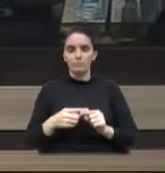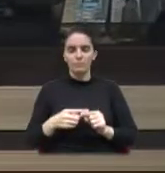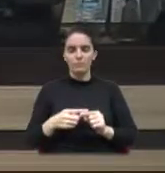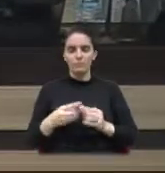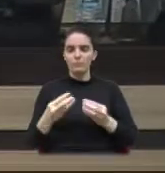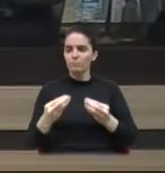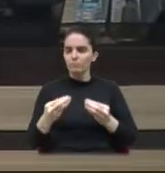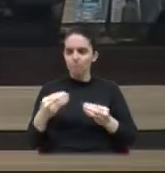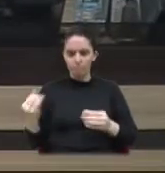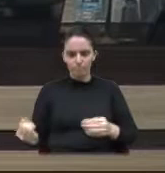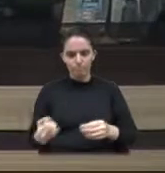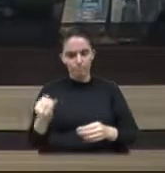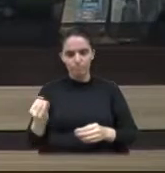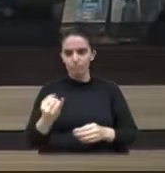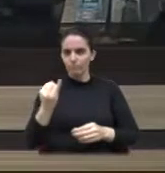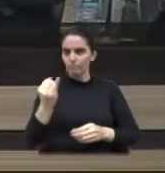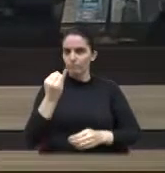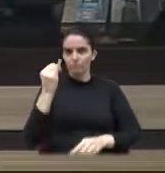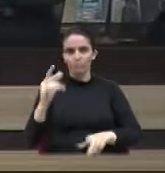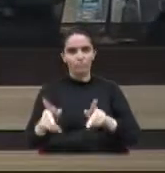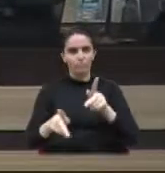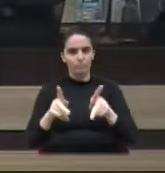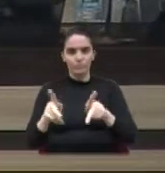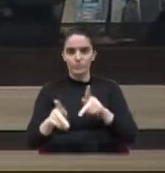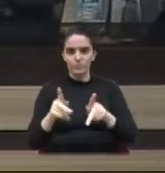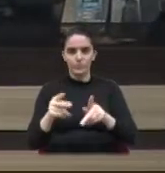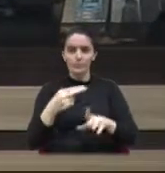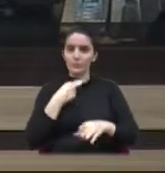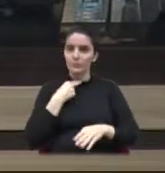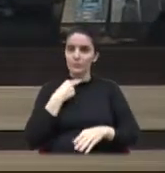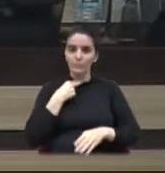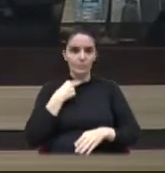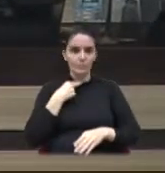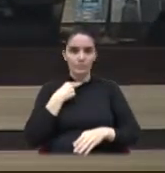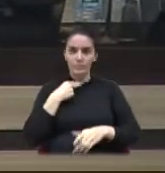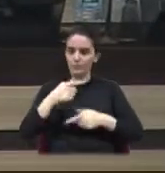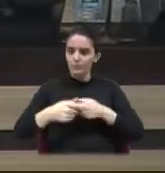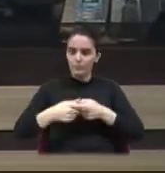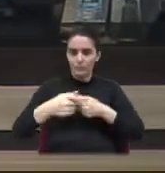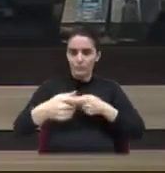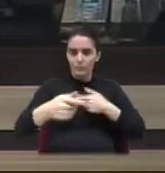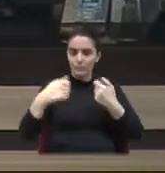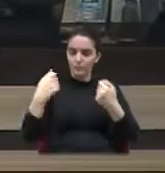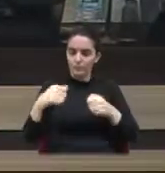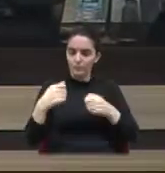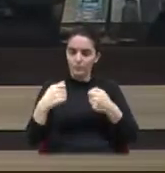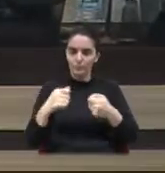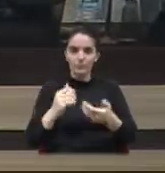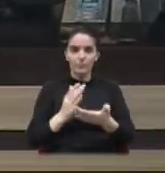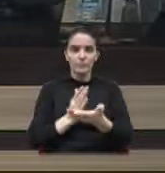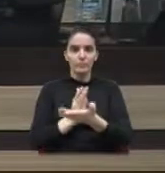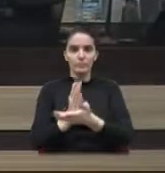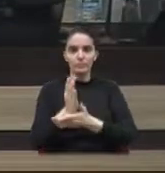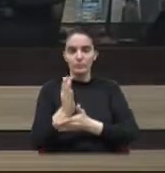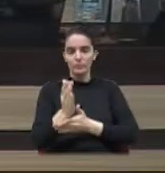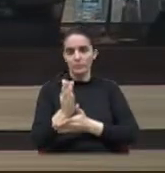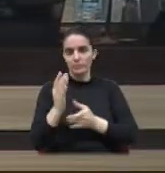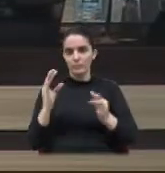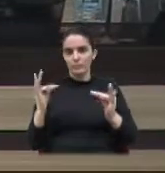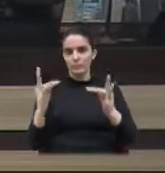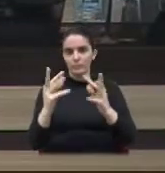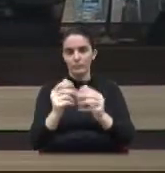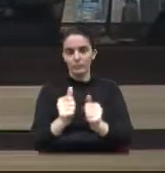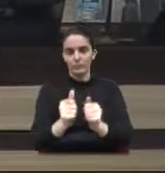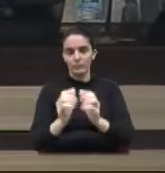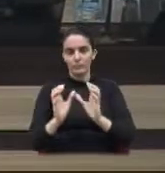de relevante interesse público, razão pela qual deve prescindir de uma aprovação célere e inequívoca por parte dos nobres